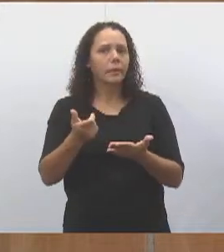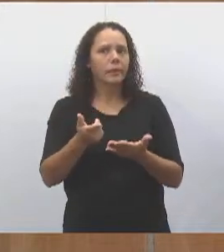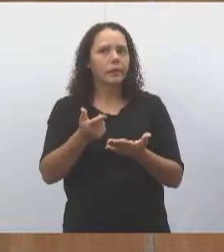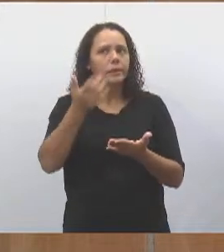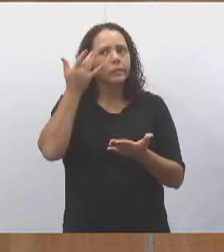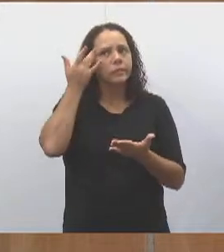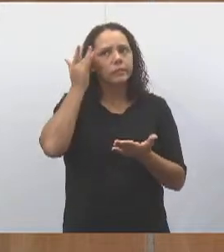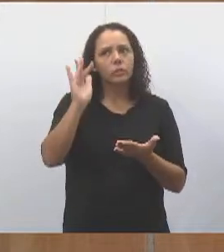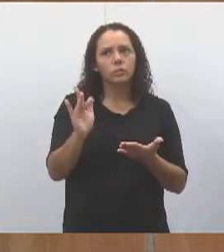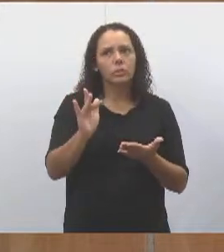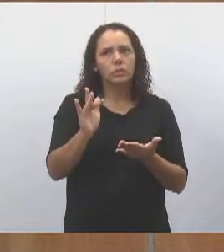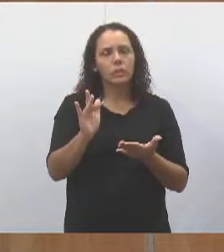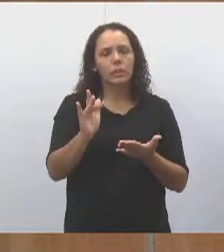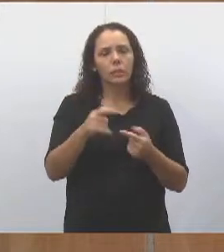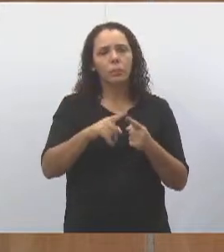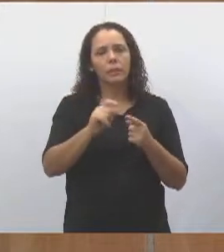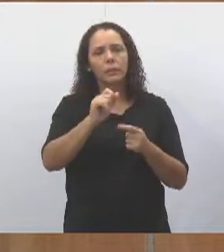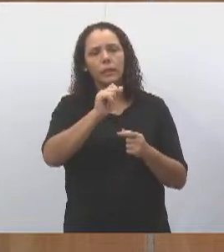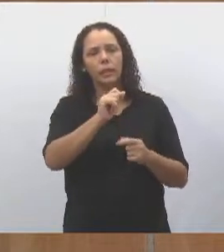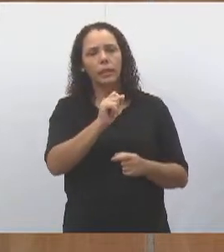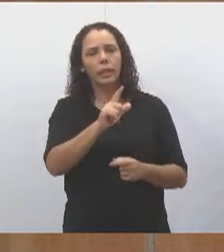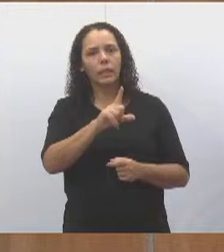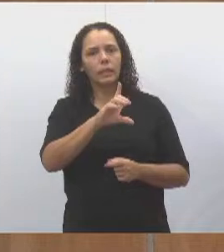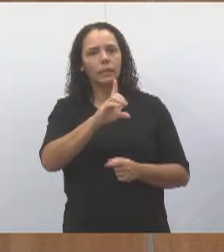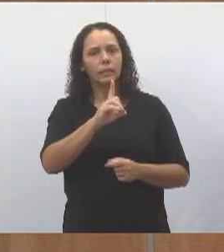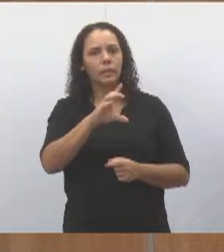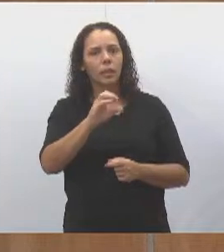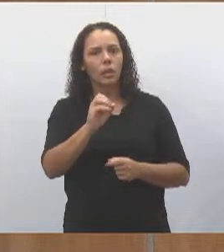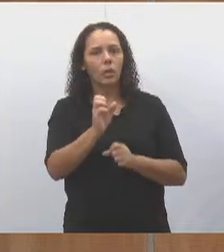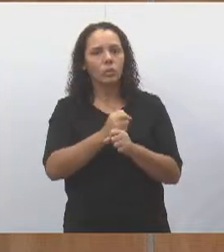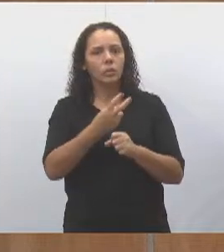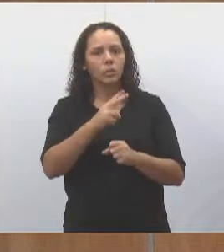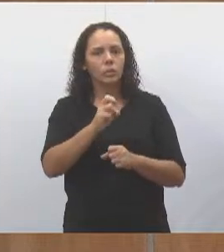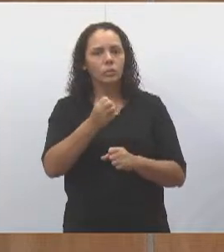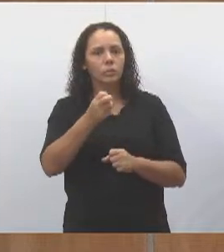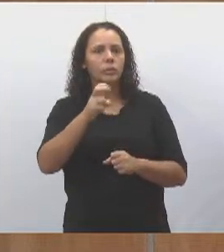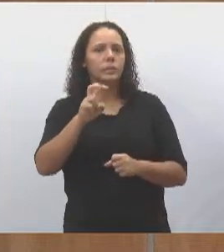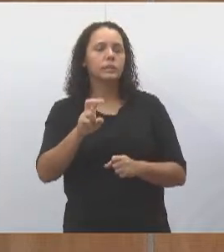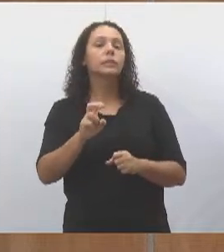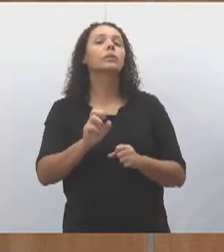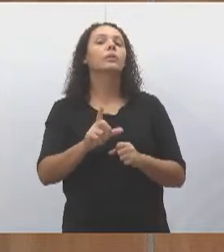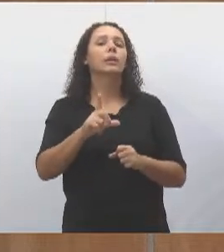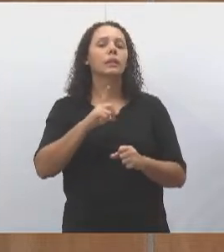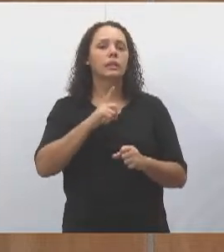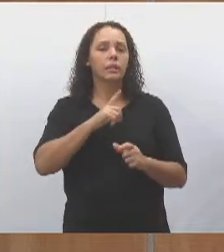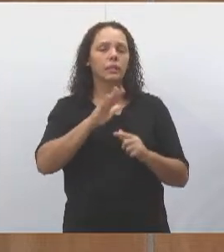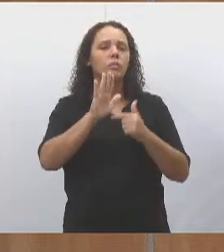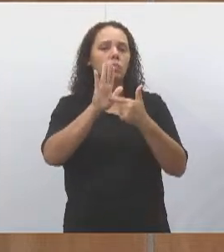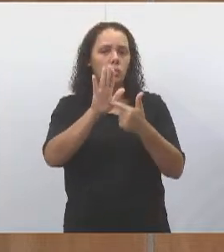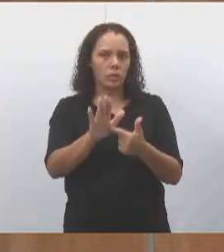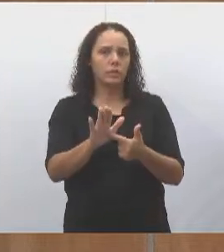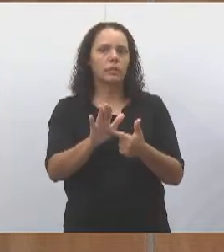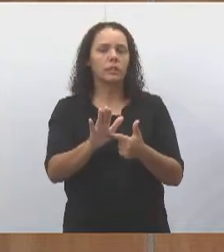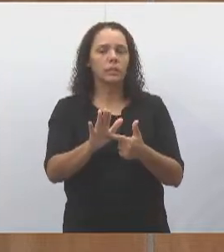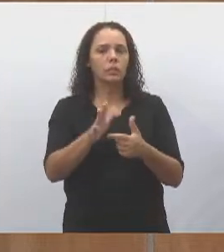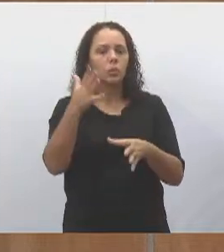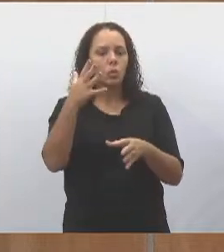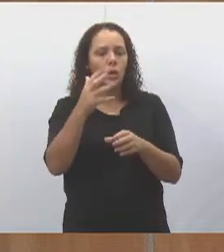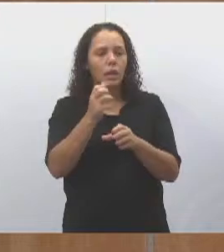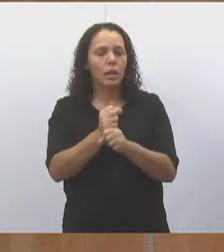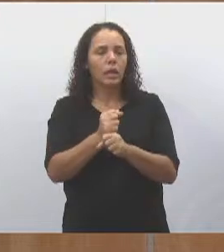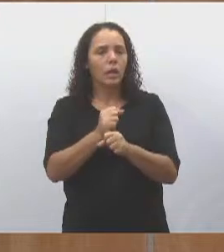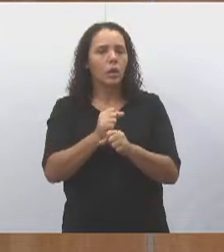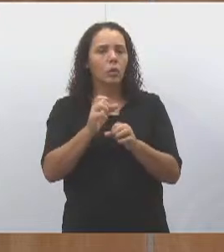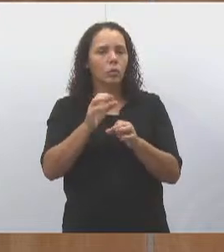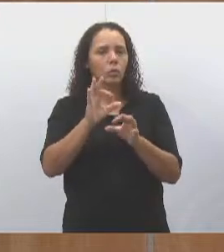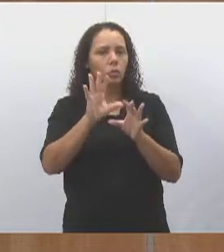cabeça, mas na LDO 2025 tem um anexo de metas fiscais, que é o anexo previdenciário. Ele tem o cálculo atuarial, ele